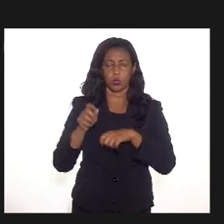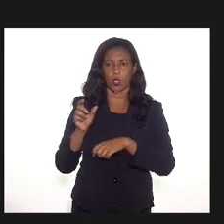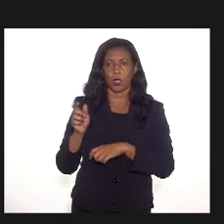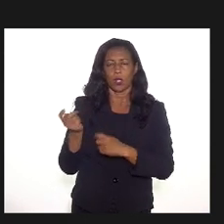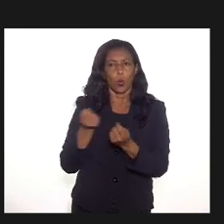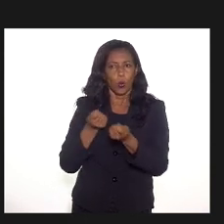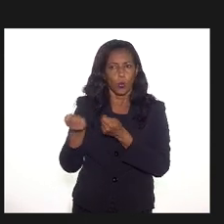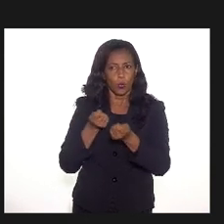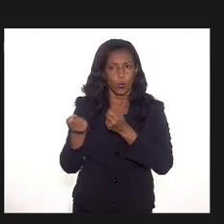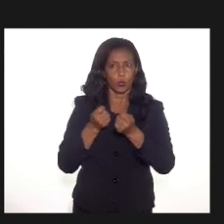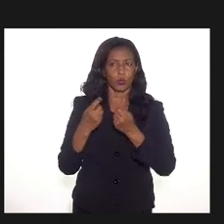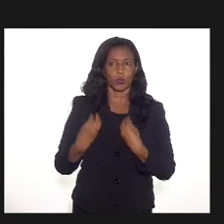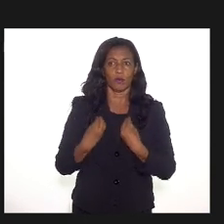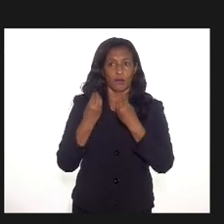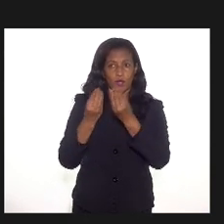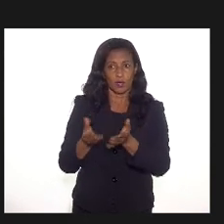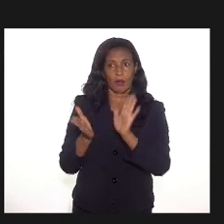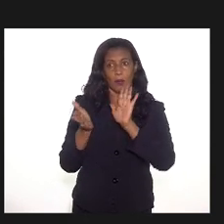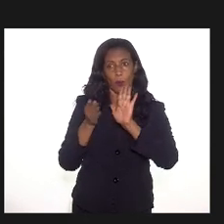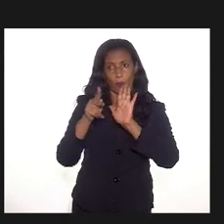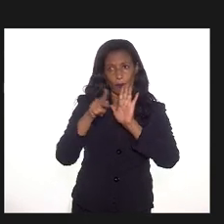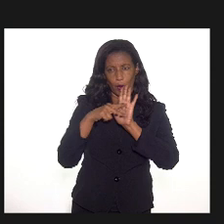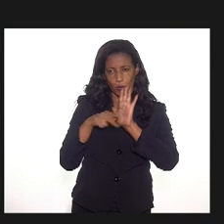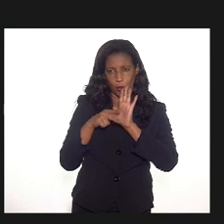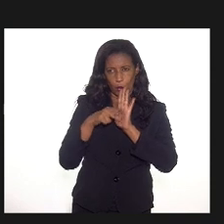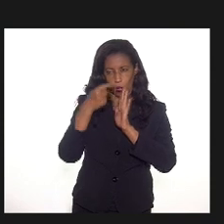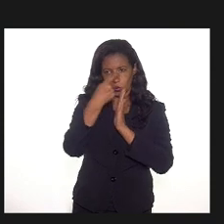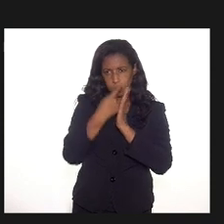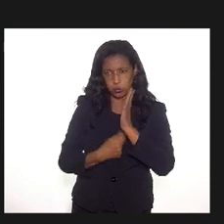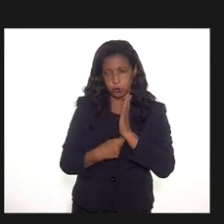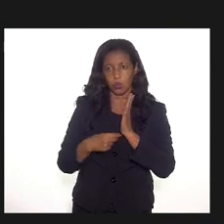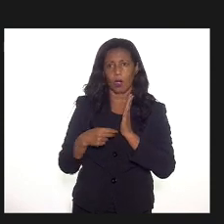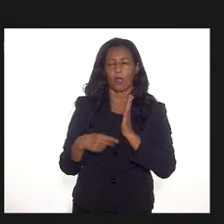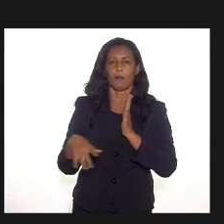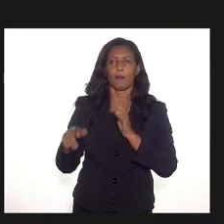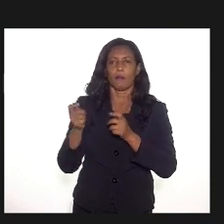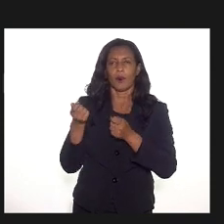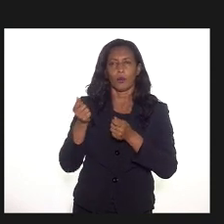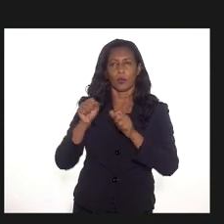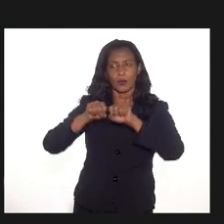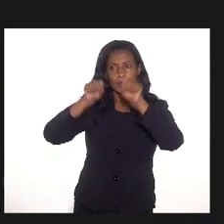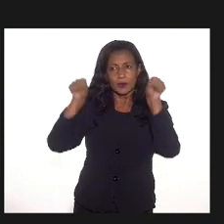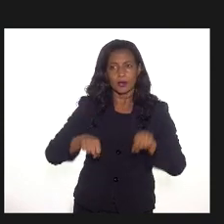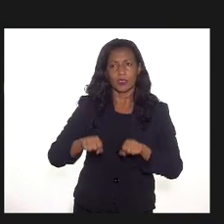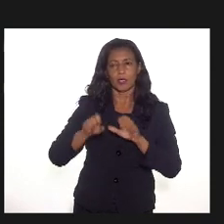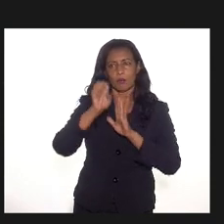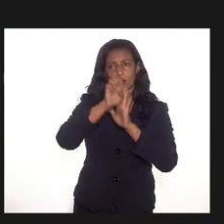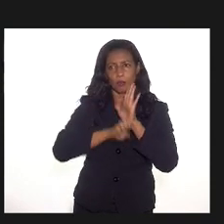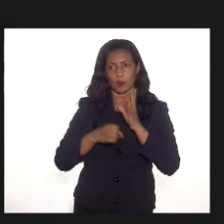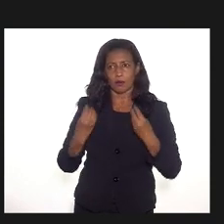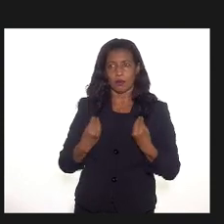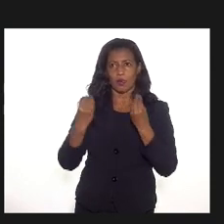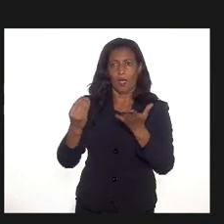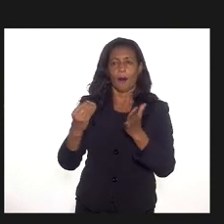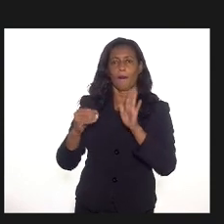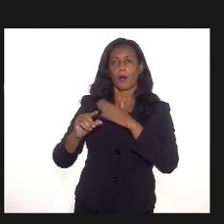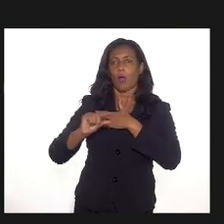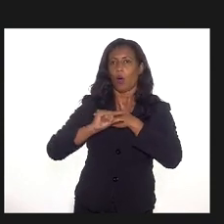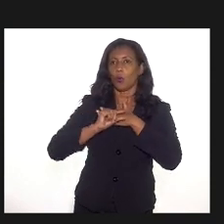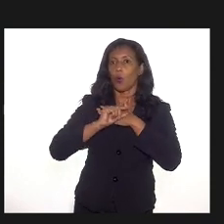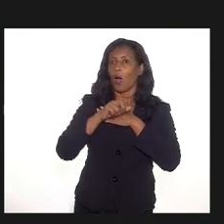Controle se dará pelo protocolo do sistema elaborado de emendas, que deverá ser promovido pelos autores